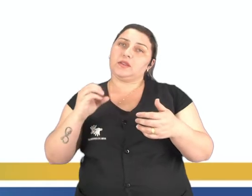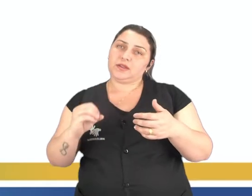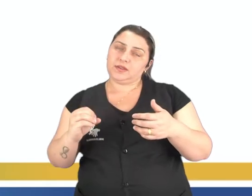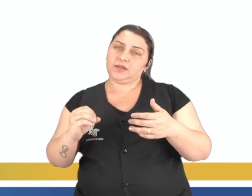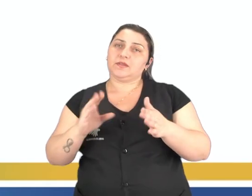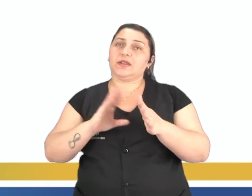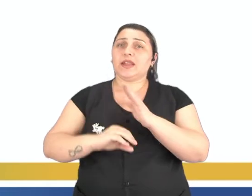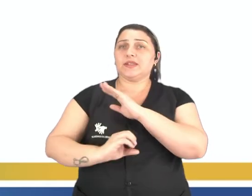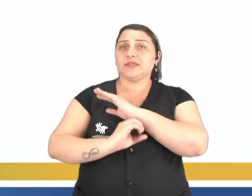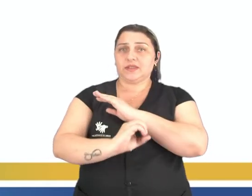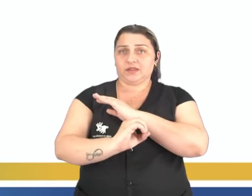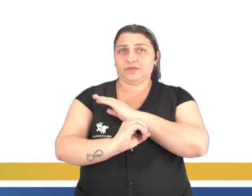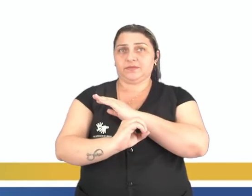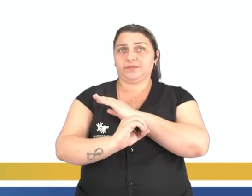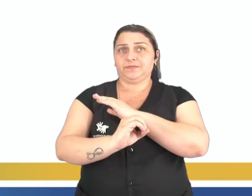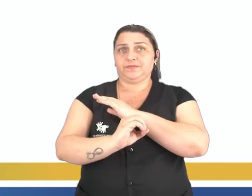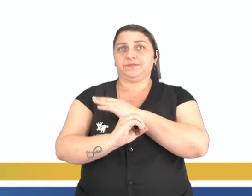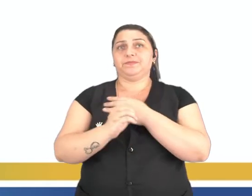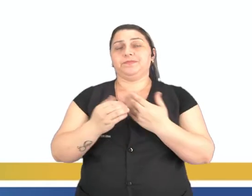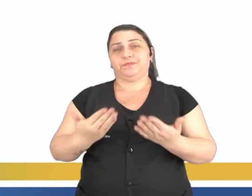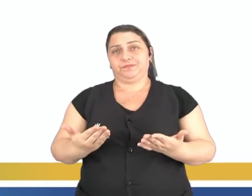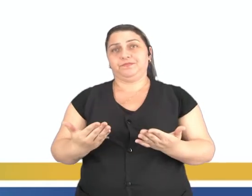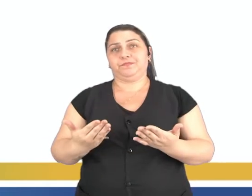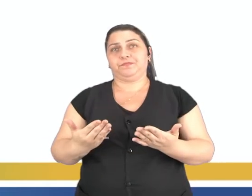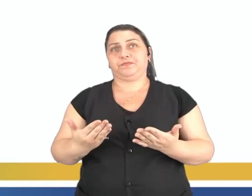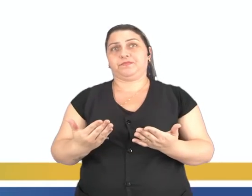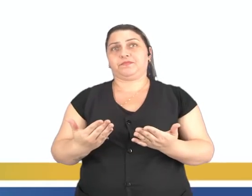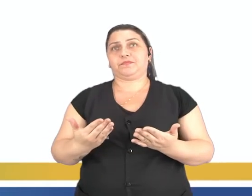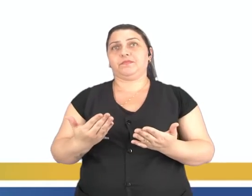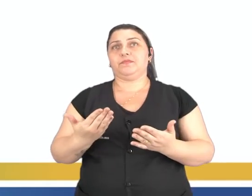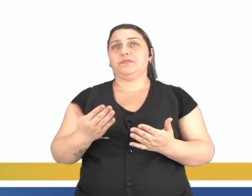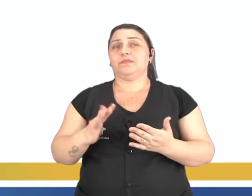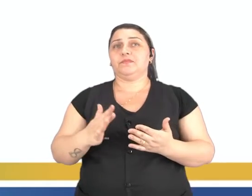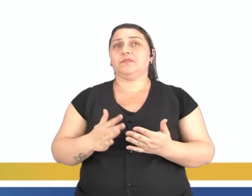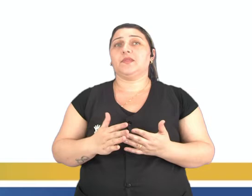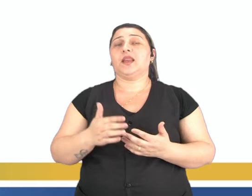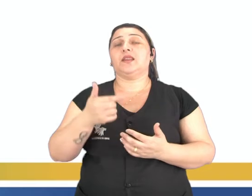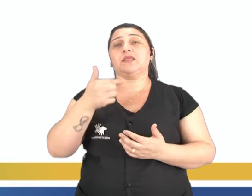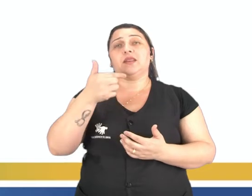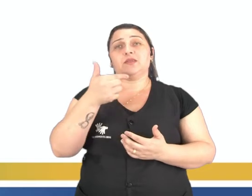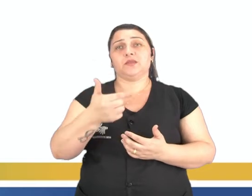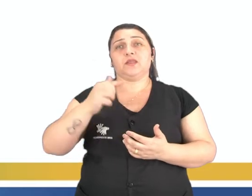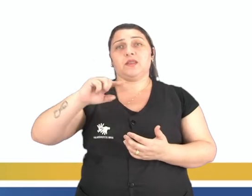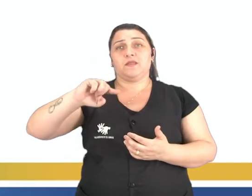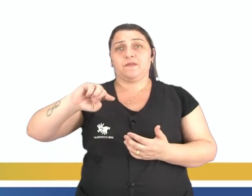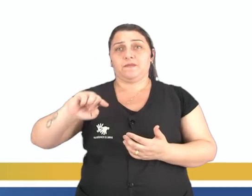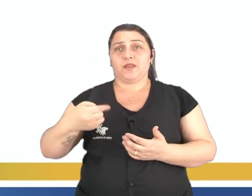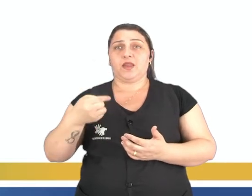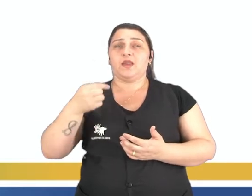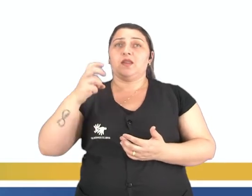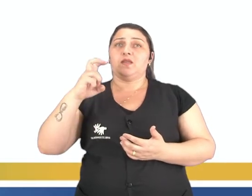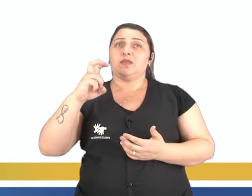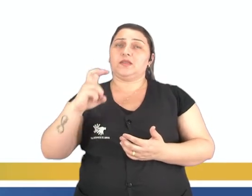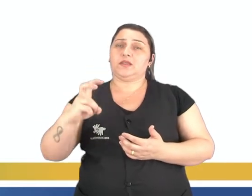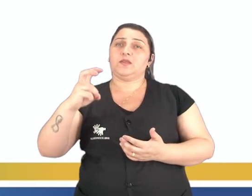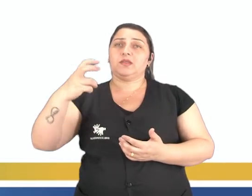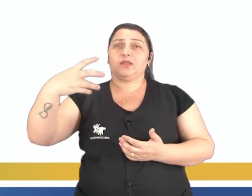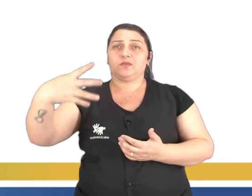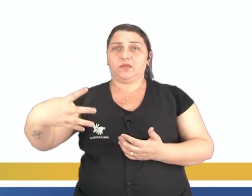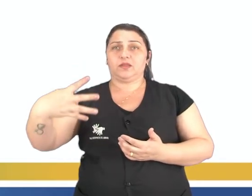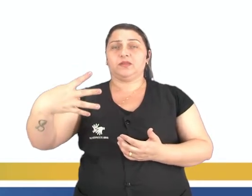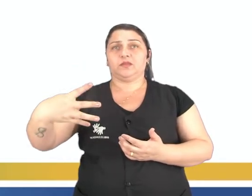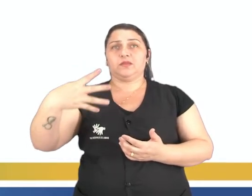fazendo a subtração, encontramos o zero, concluímos a nossa divisão. Ou seja, 101,6 dividido